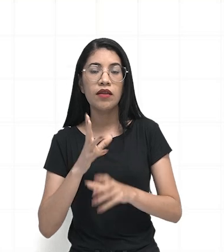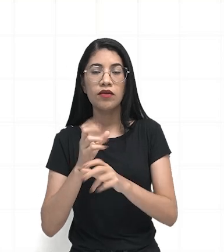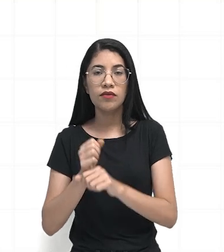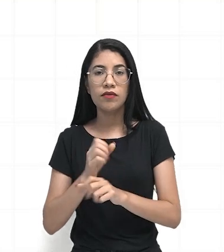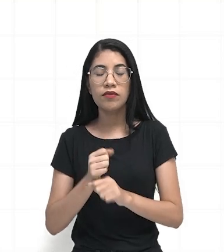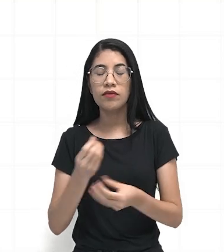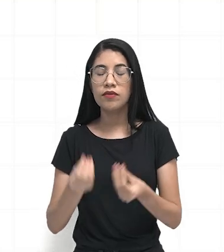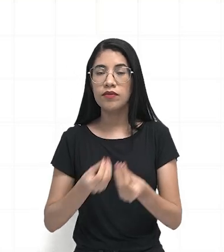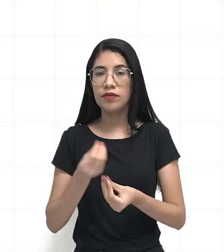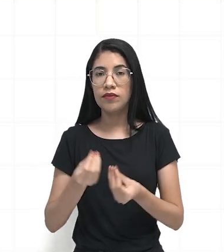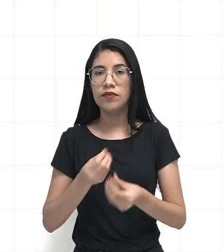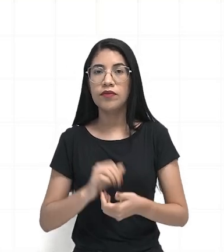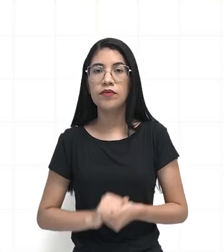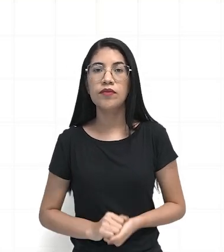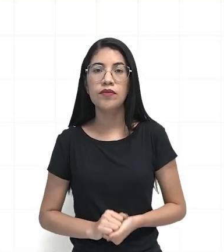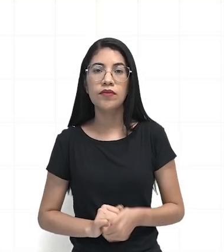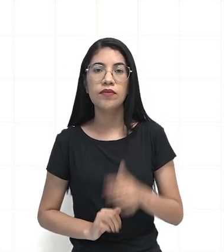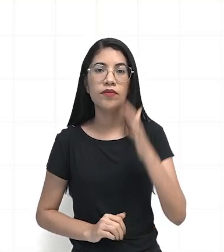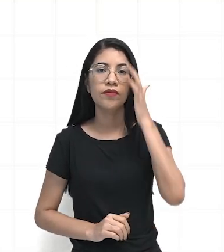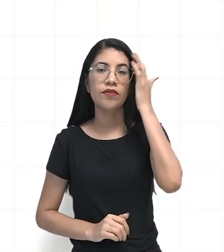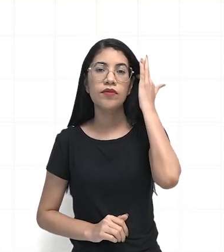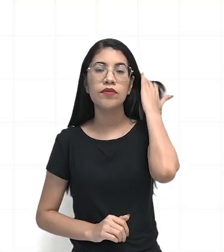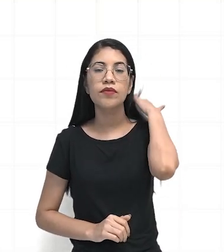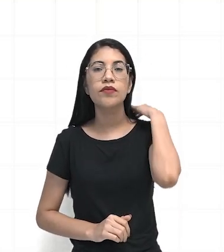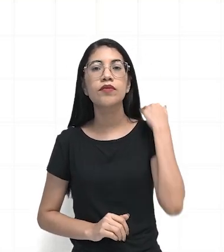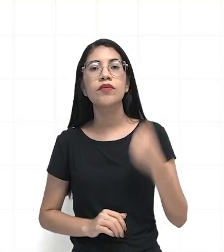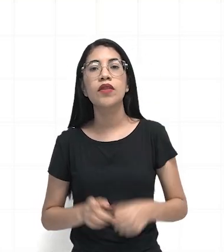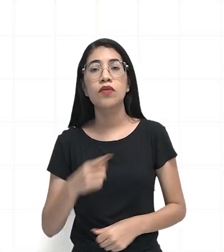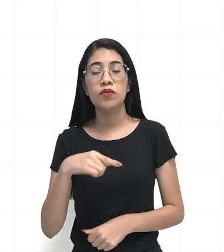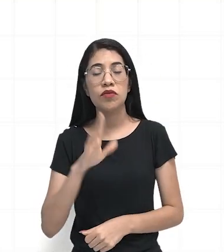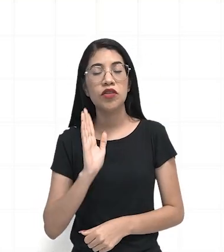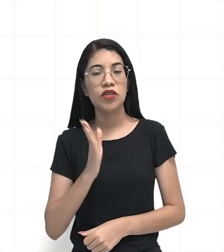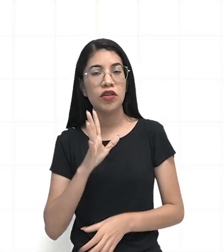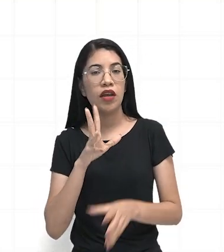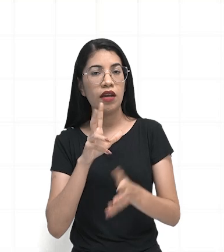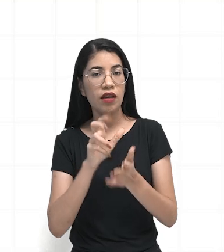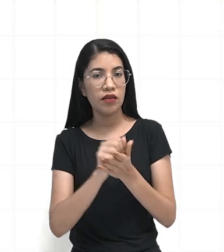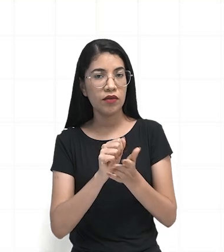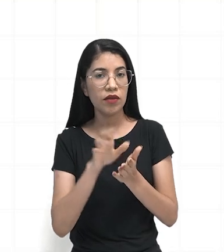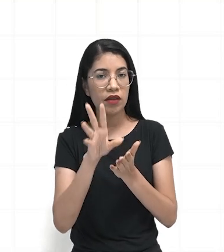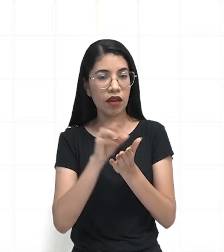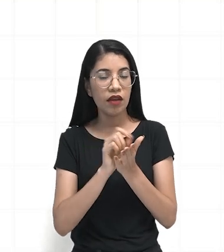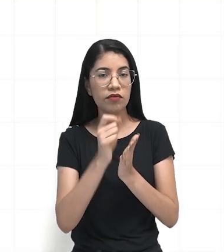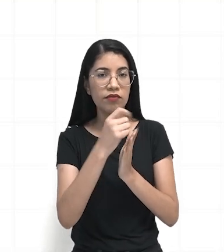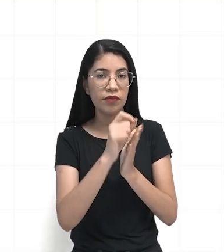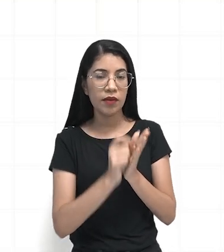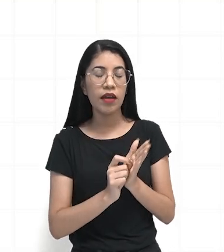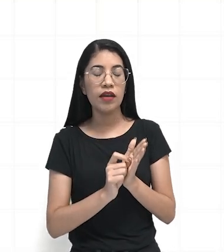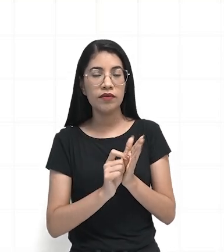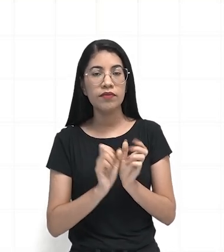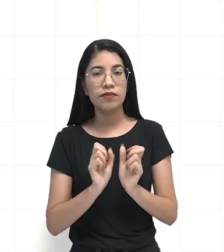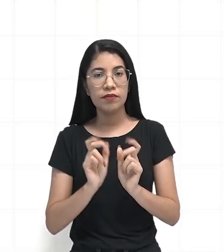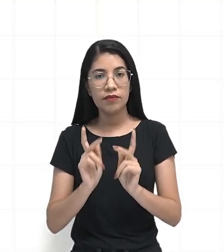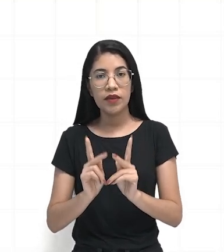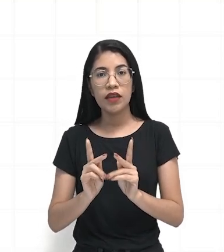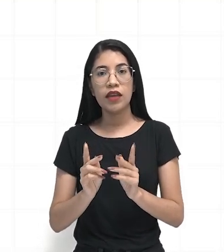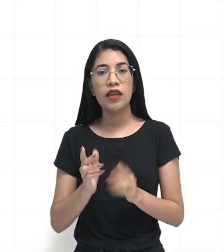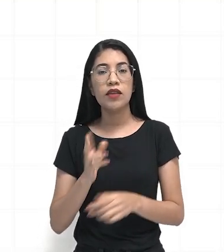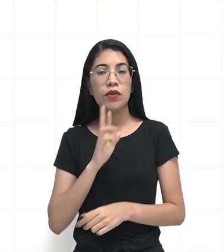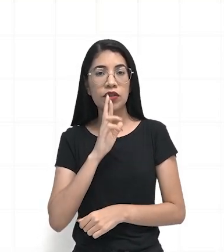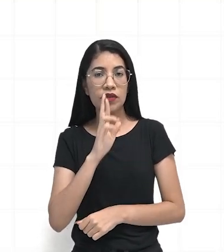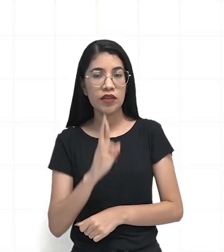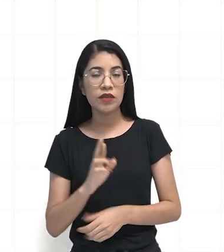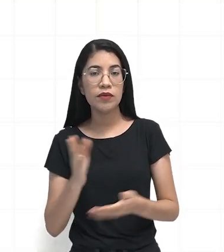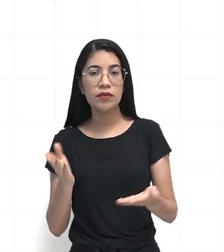certo? Então, vamos lá. Fizeram as suas anotações, então vou apagar aqui o nosso quadro e vamos